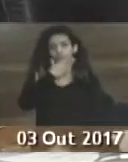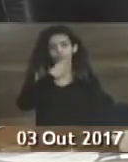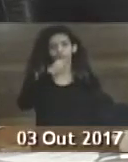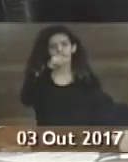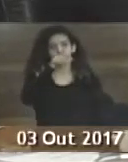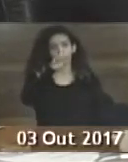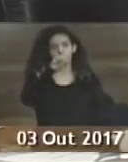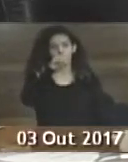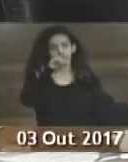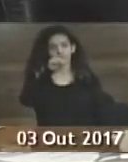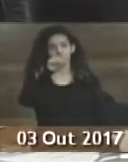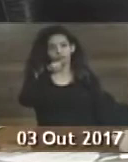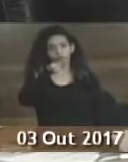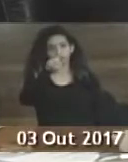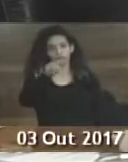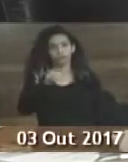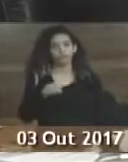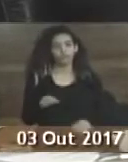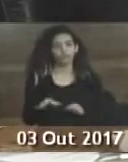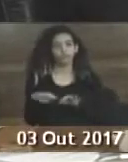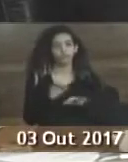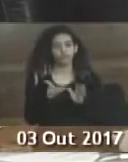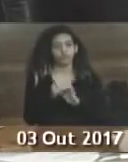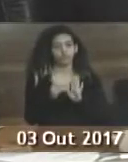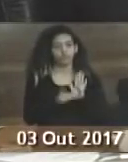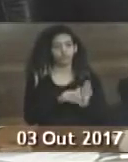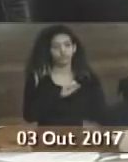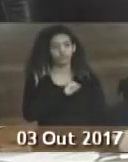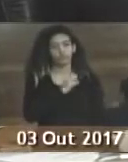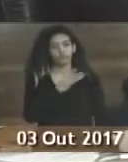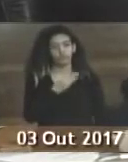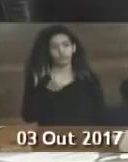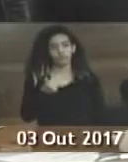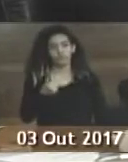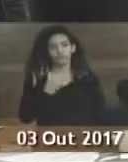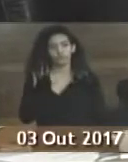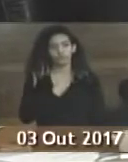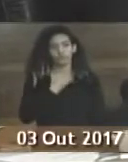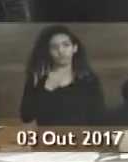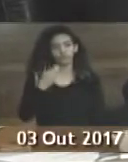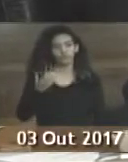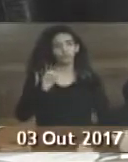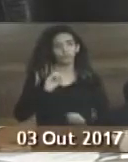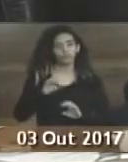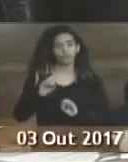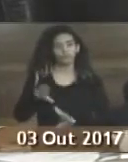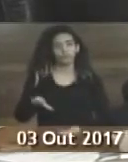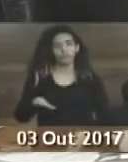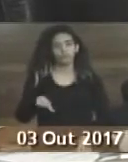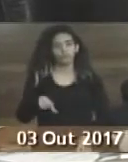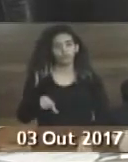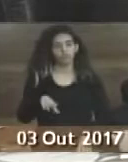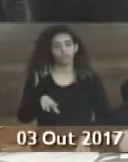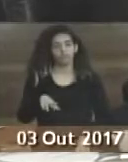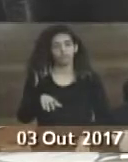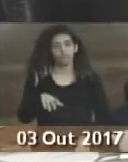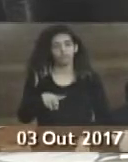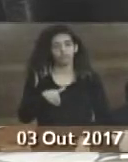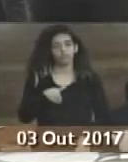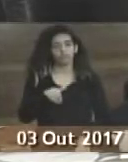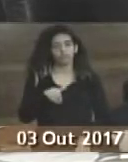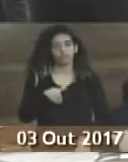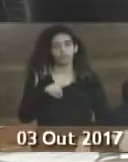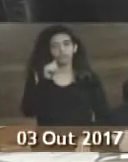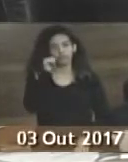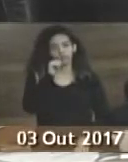Natan Soares Ferreira. Projeto de decreto legislativo número 31/17, concedendo a medalha de mérito educacional ao professor Júlio César Laranjeira, à